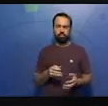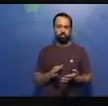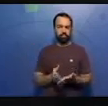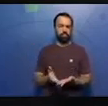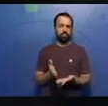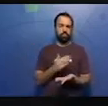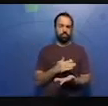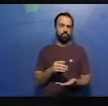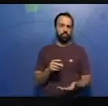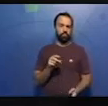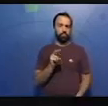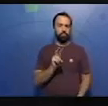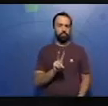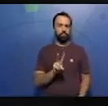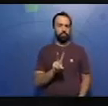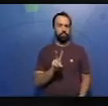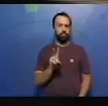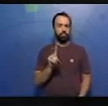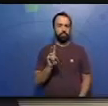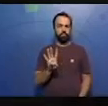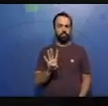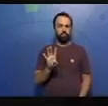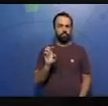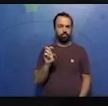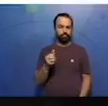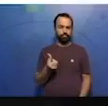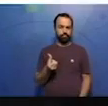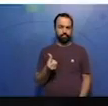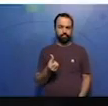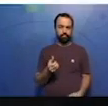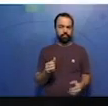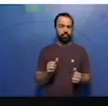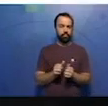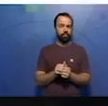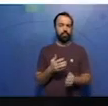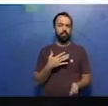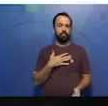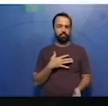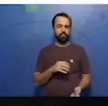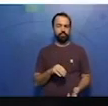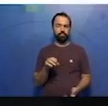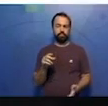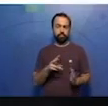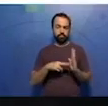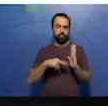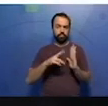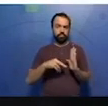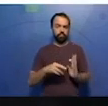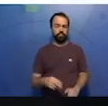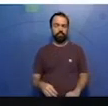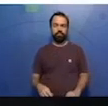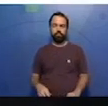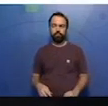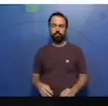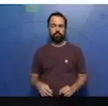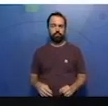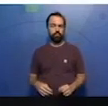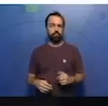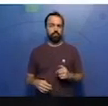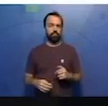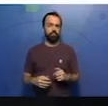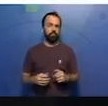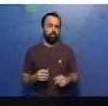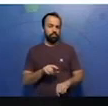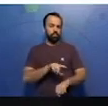ó, página 246 para acompanhar a leitura com a professora. Medir o